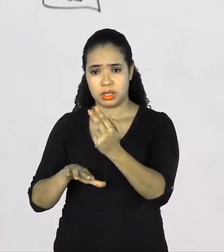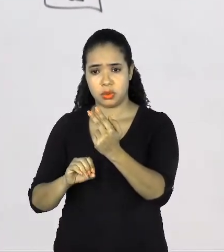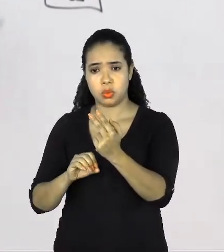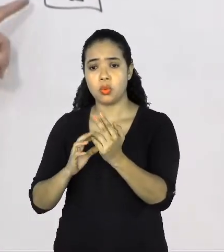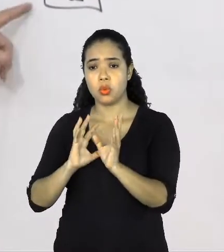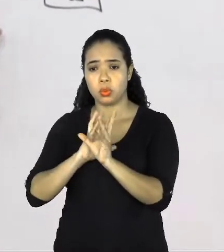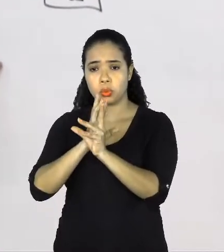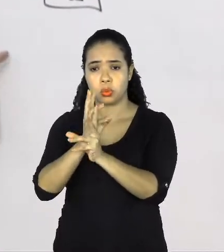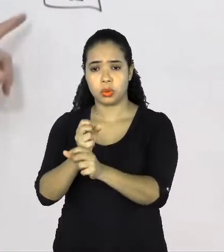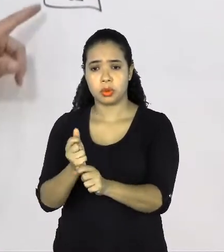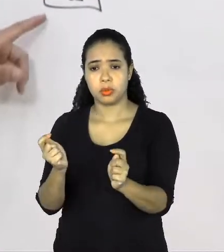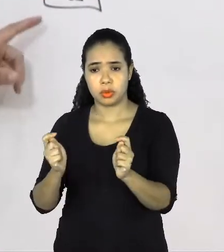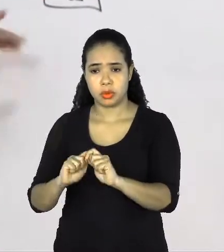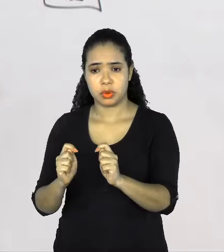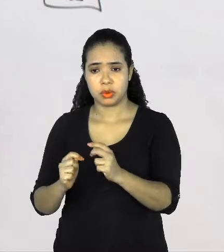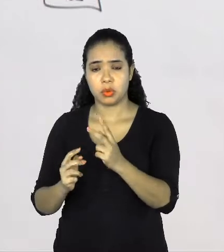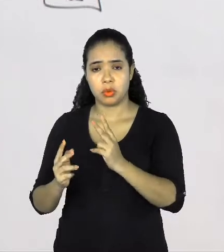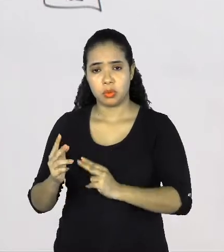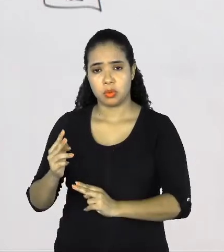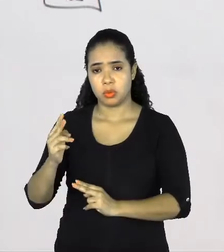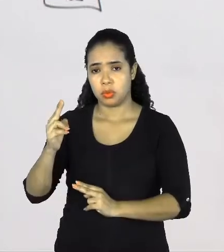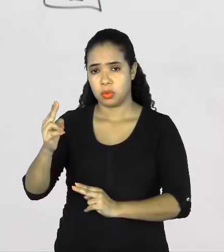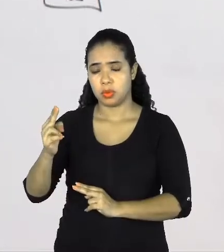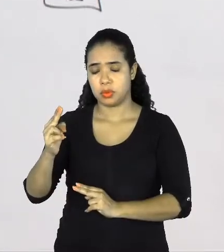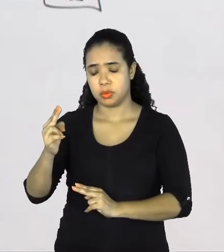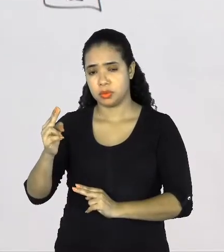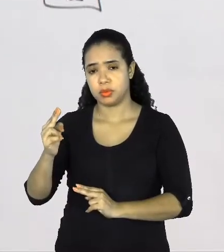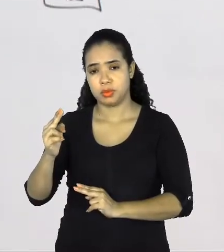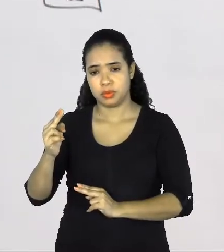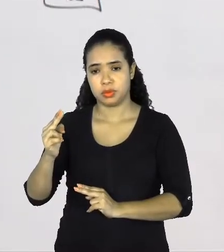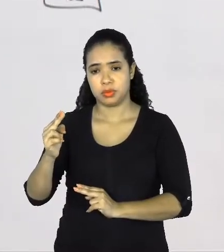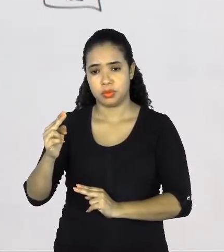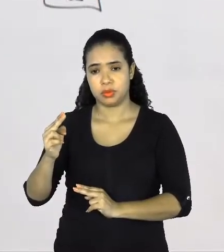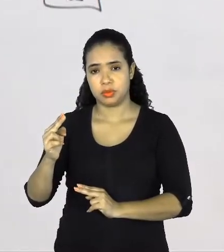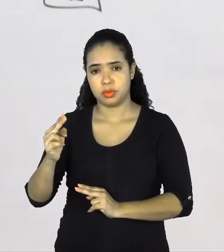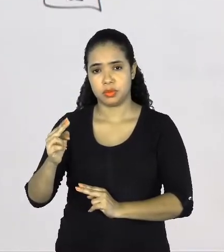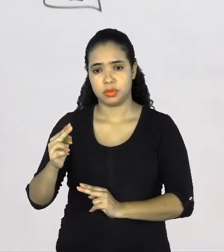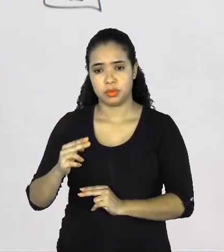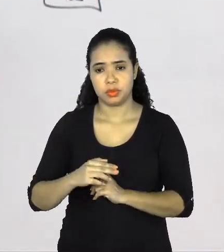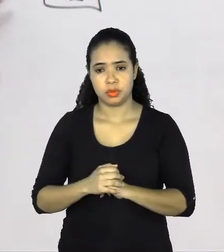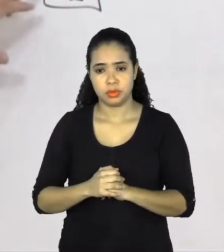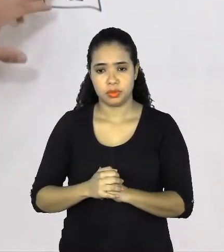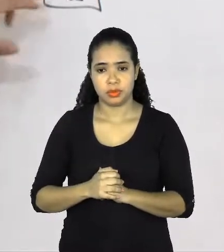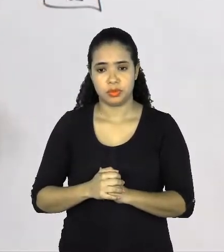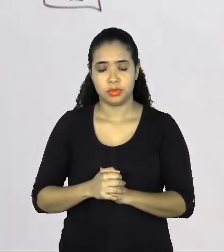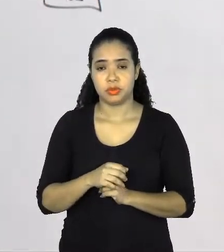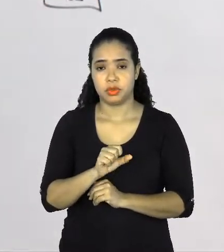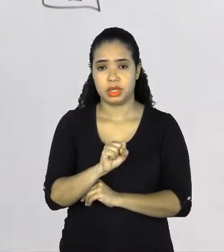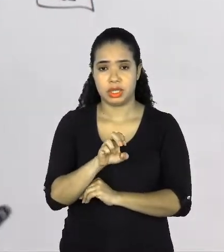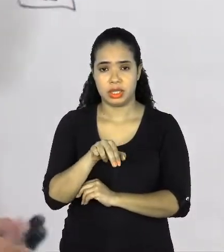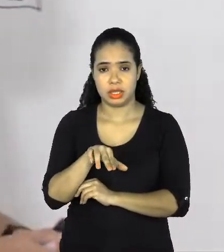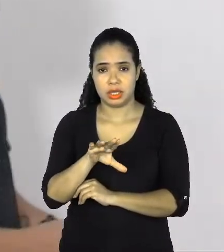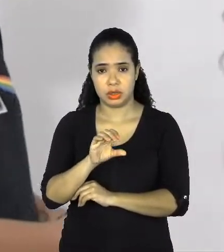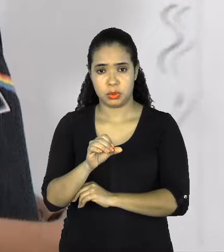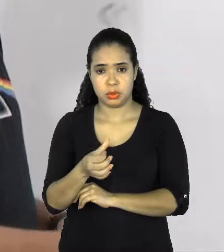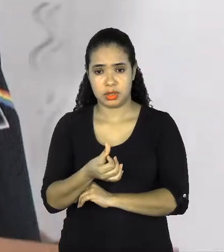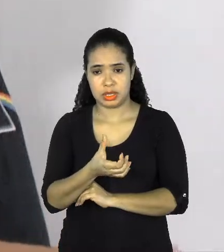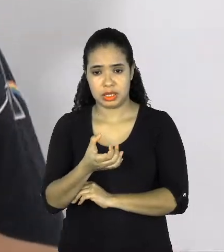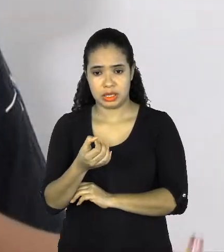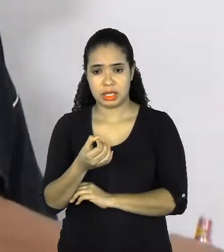90, sempre vão ser iguais. Então, já me livro de ter que fazer esse cálculo. Então, nós já temos seno de 60, raiz de 3 sobre